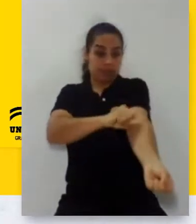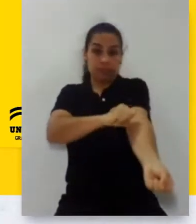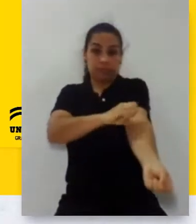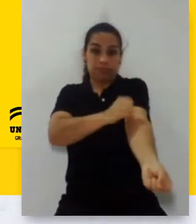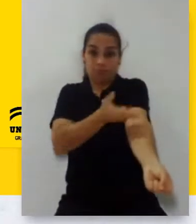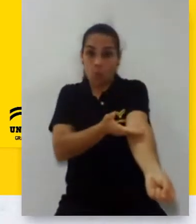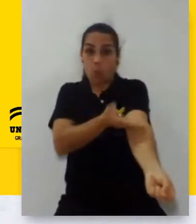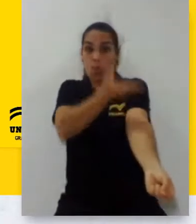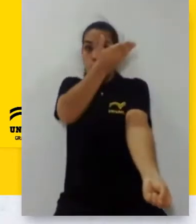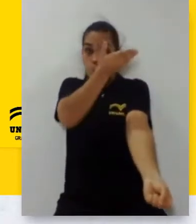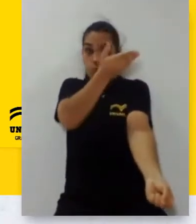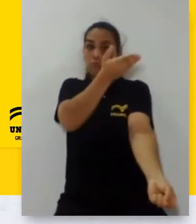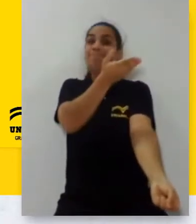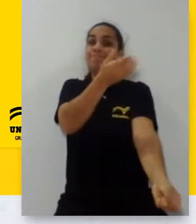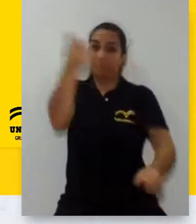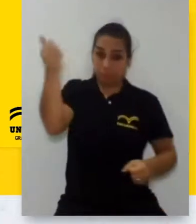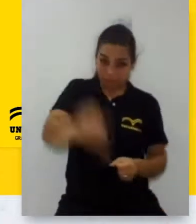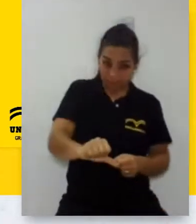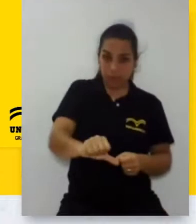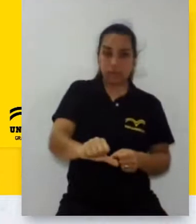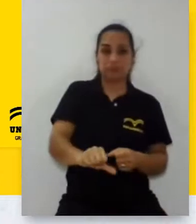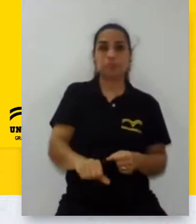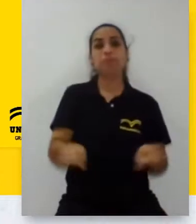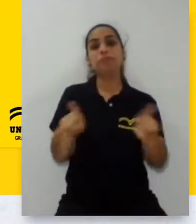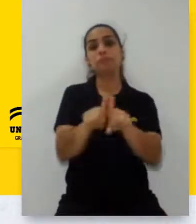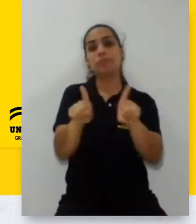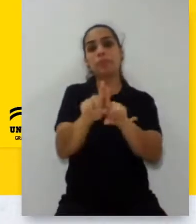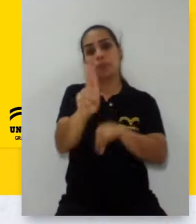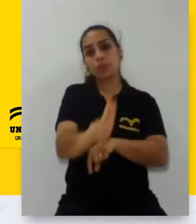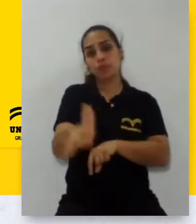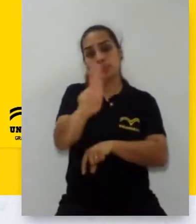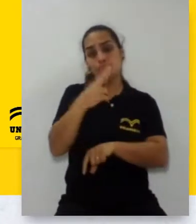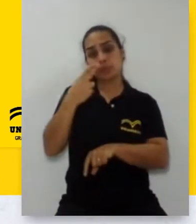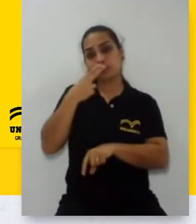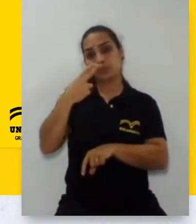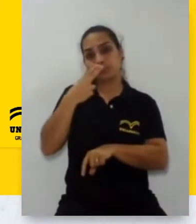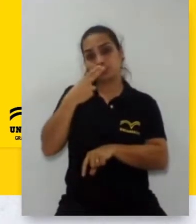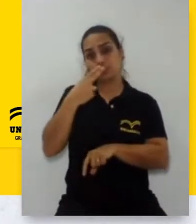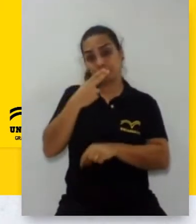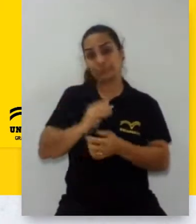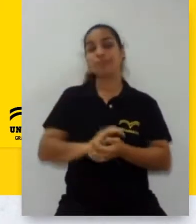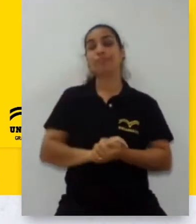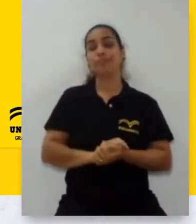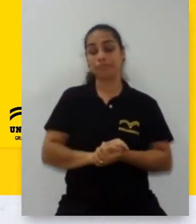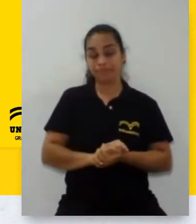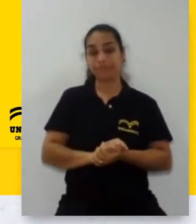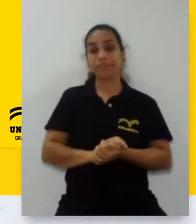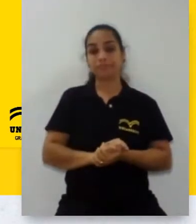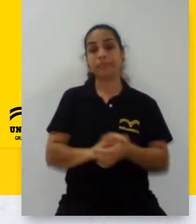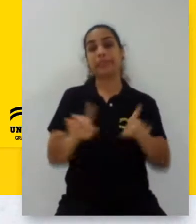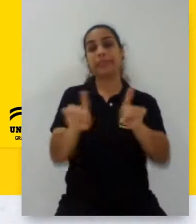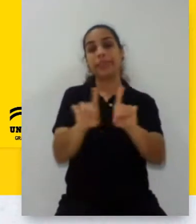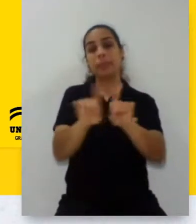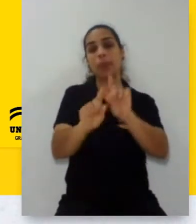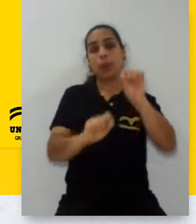fumo, tabaco, e depois nós temos os índices de glicose no sangue, altos índices de glicose no